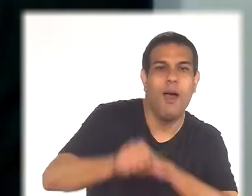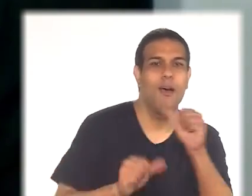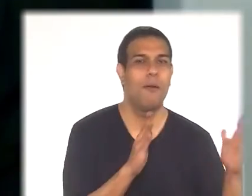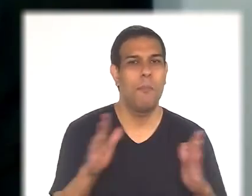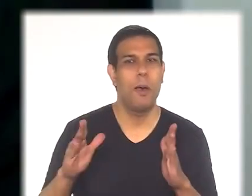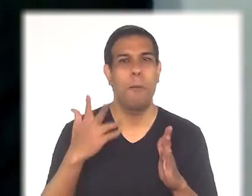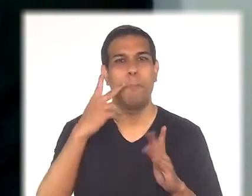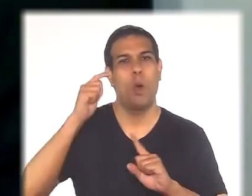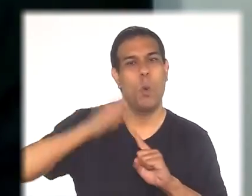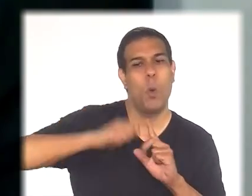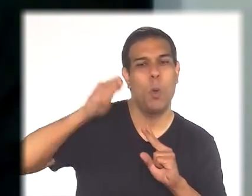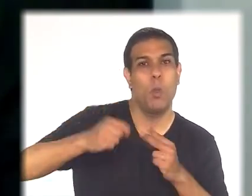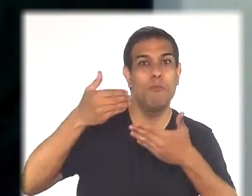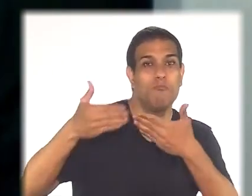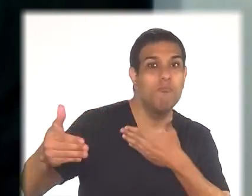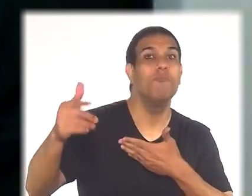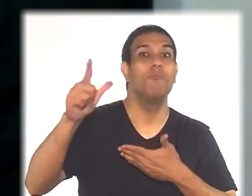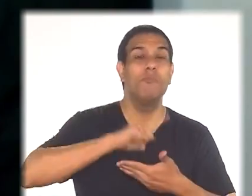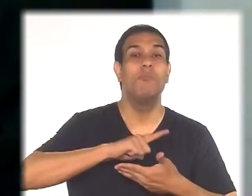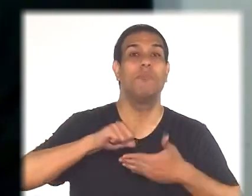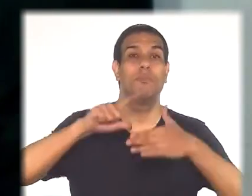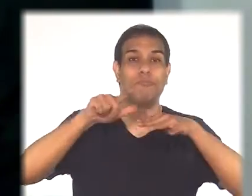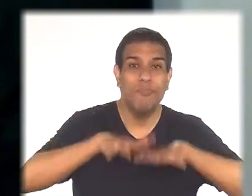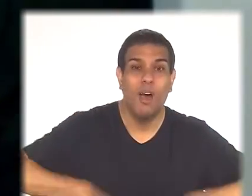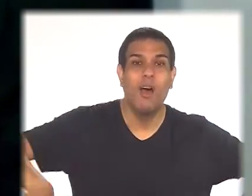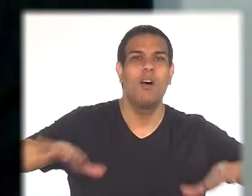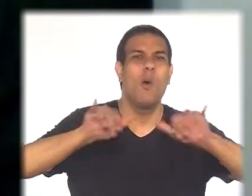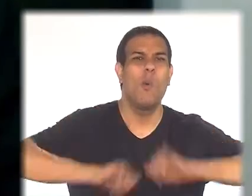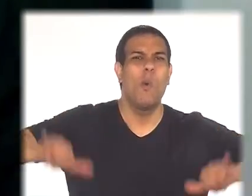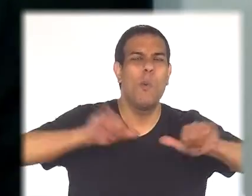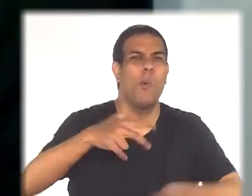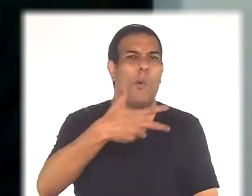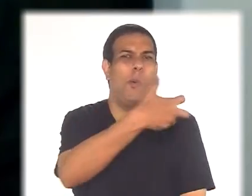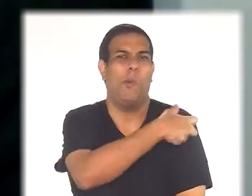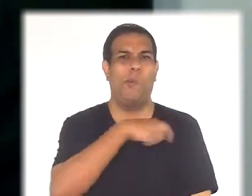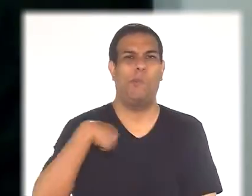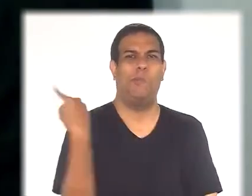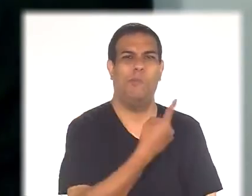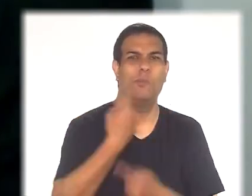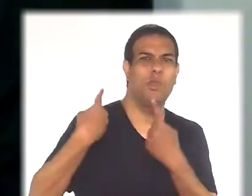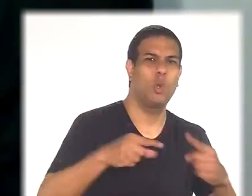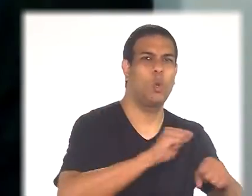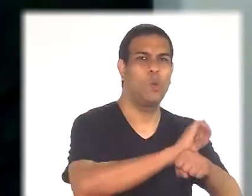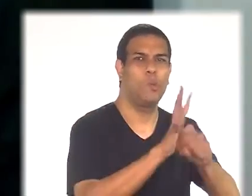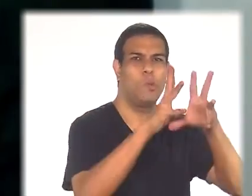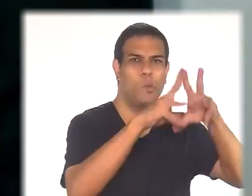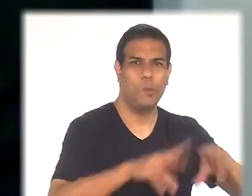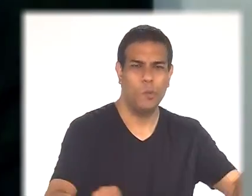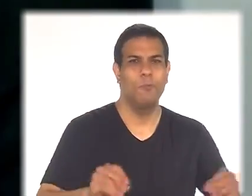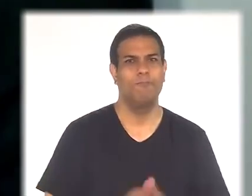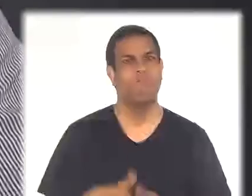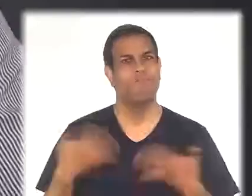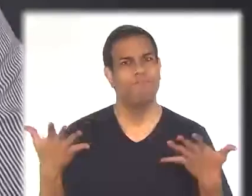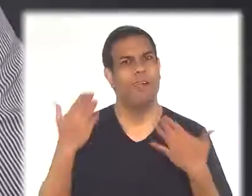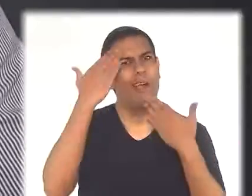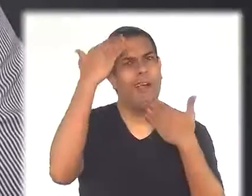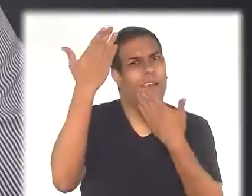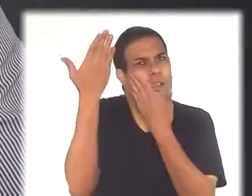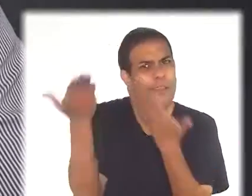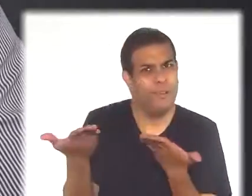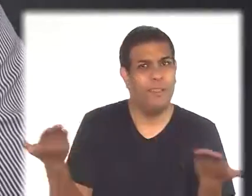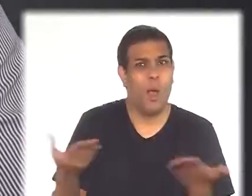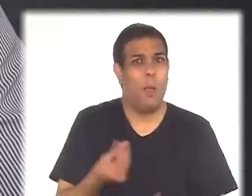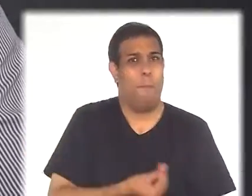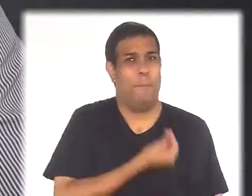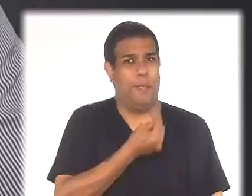já iniciaremos a produção e 2 a 3 meses depois estaremos nacionalizando totalmente a produção da vacina. Tá certo,